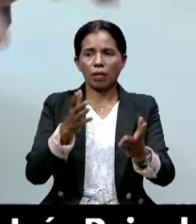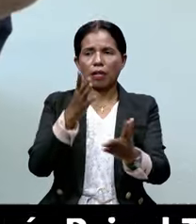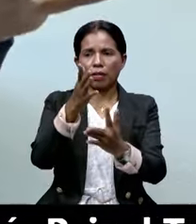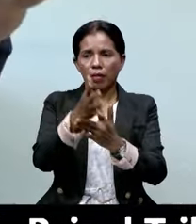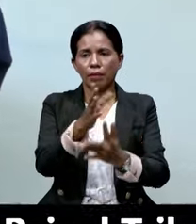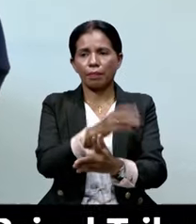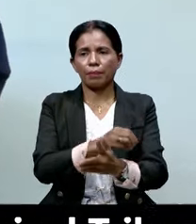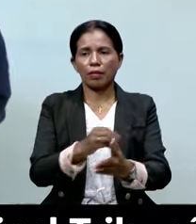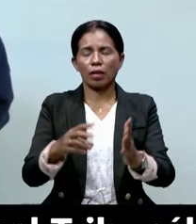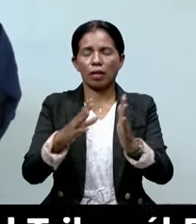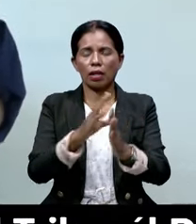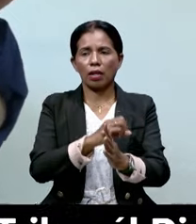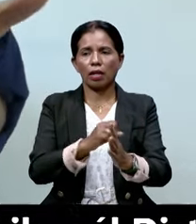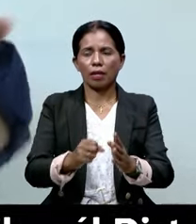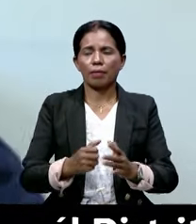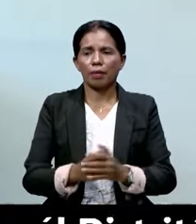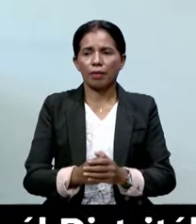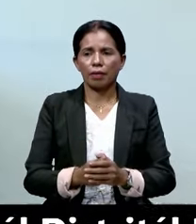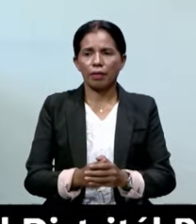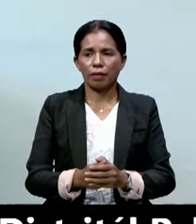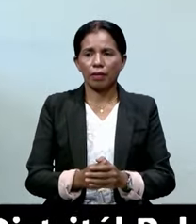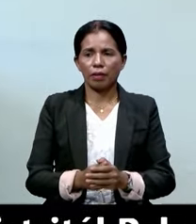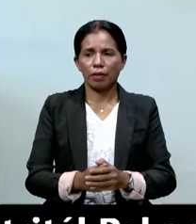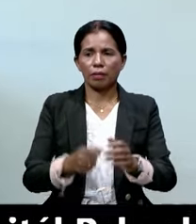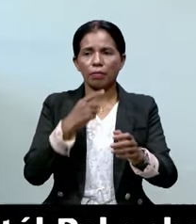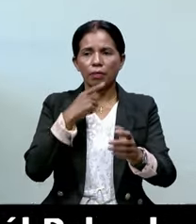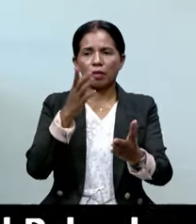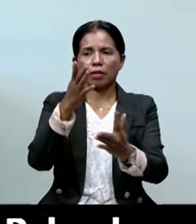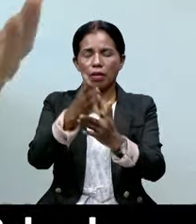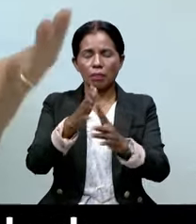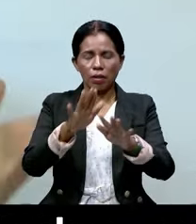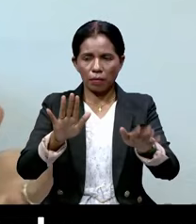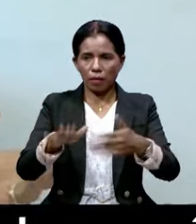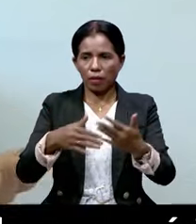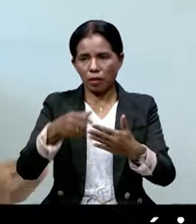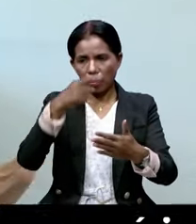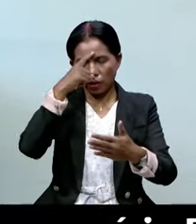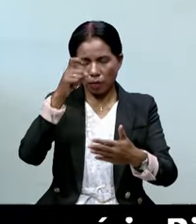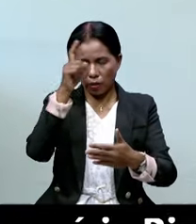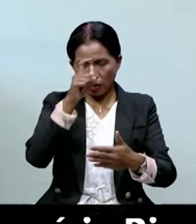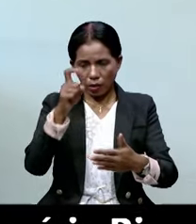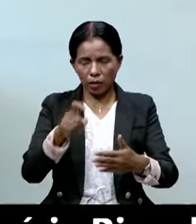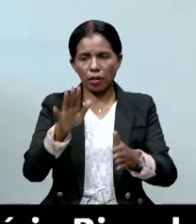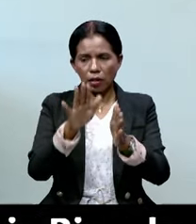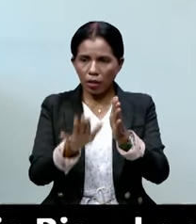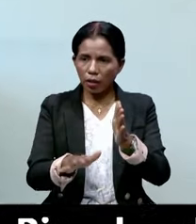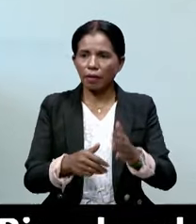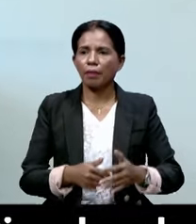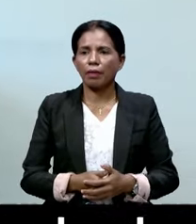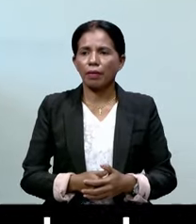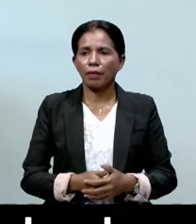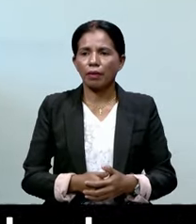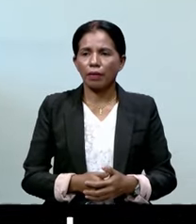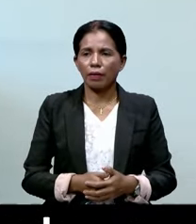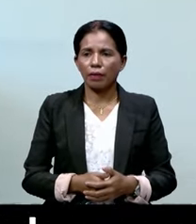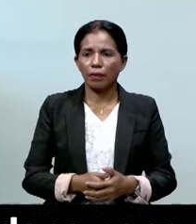la barik ni nam ola e bele hatama la barik ne hotu mas tava la barik ne minoridade hatama